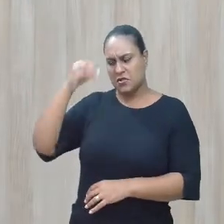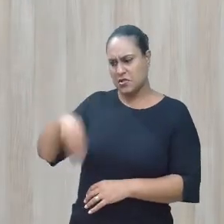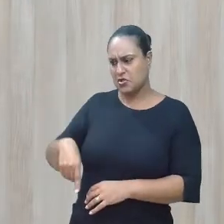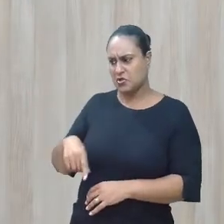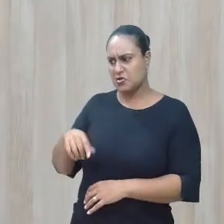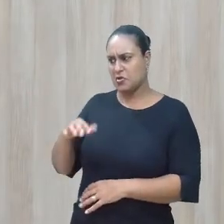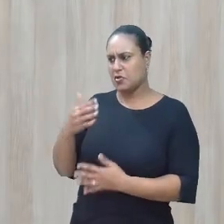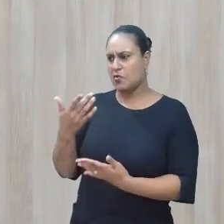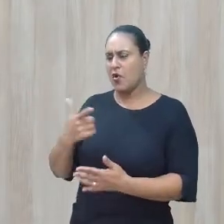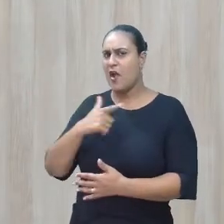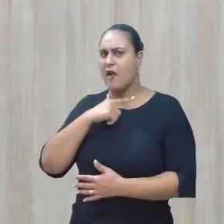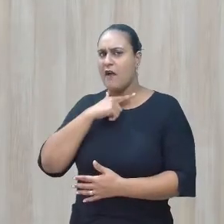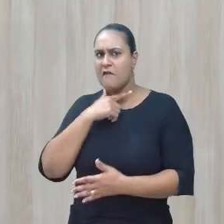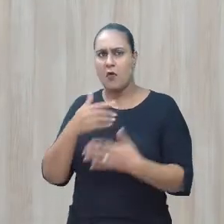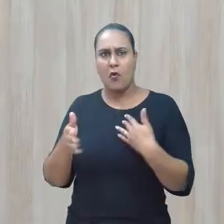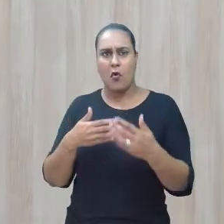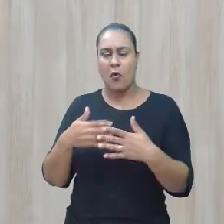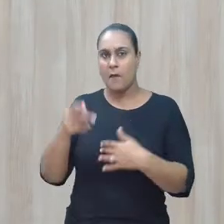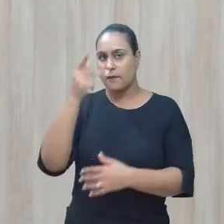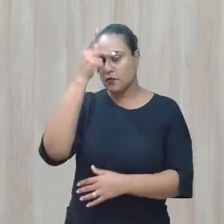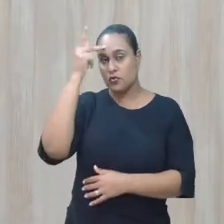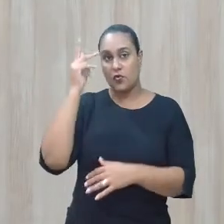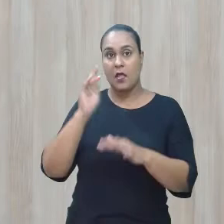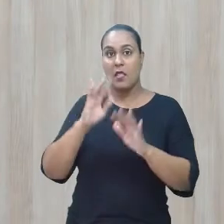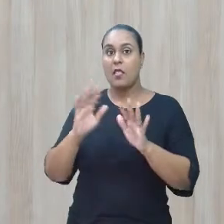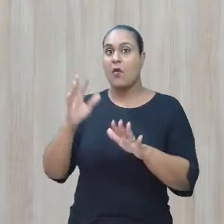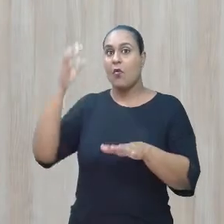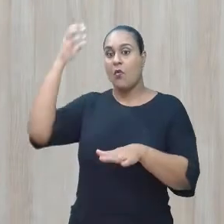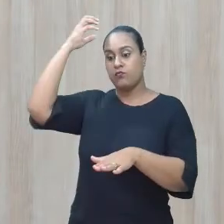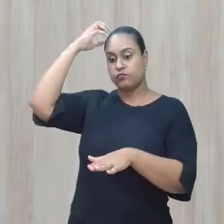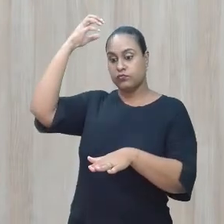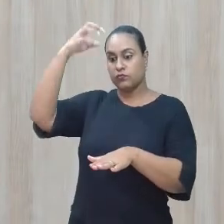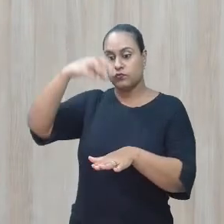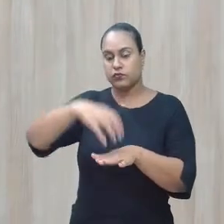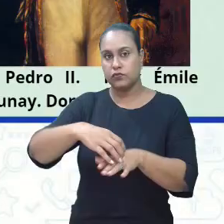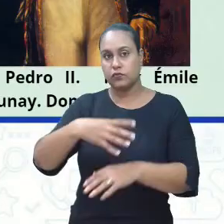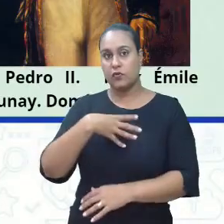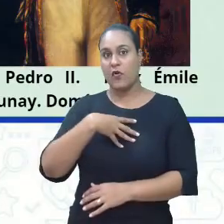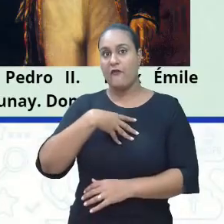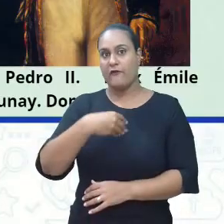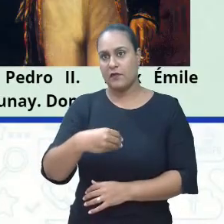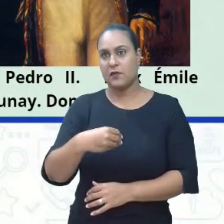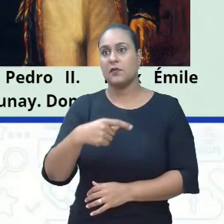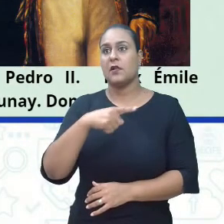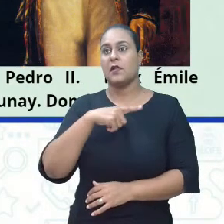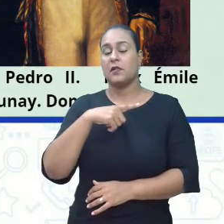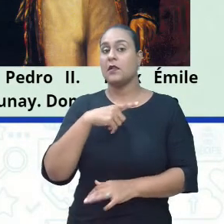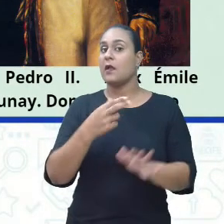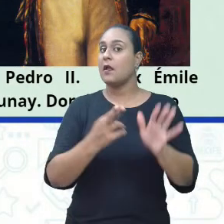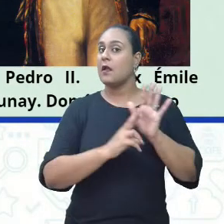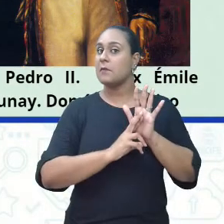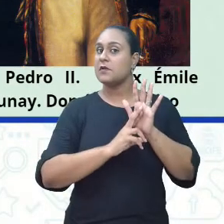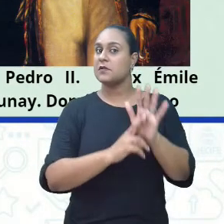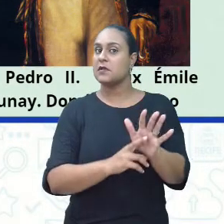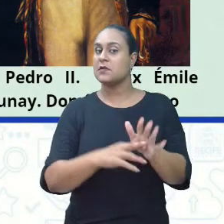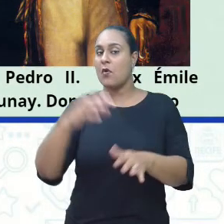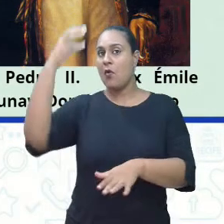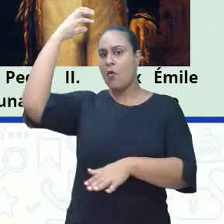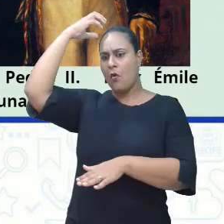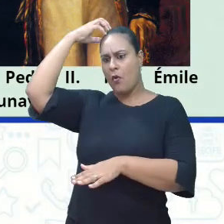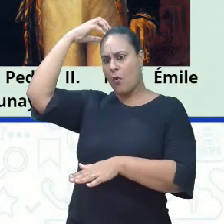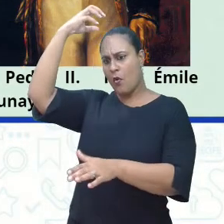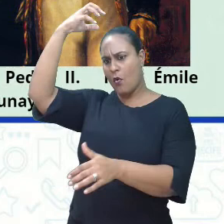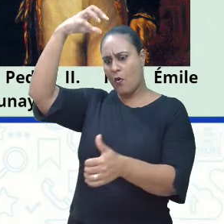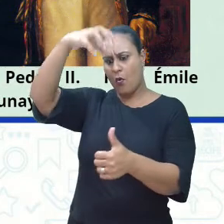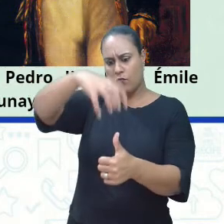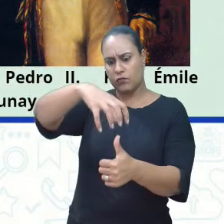é o problema. Ele abdicou o trono para o seu filho. Né? Então, a gente tem essa representação dessa coroa aí que é passada para o seu filho,